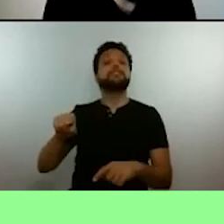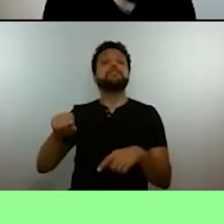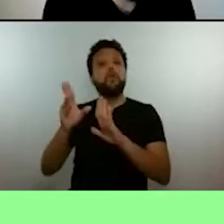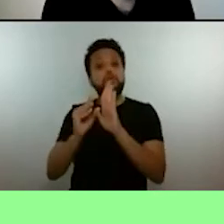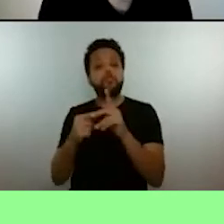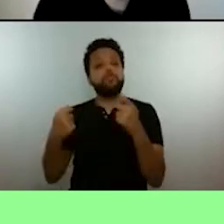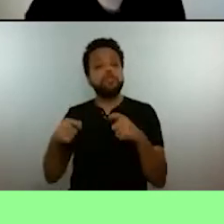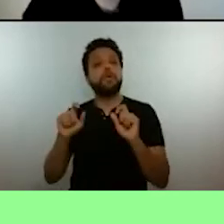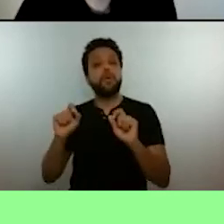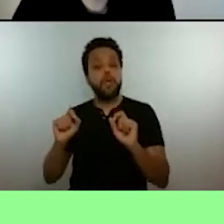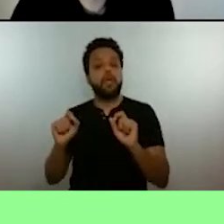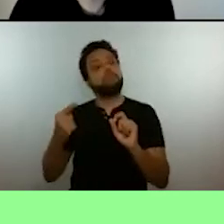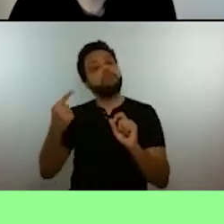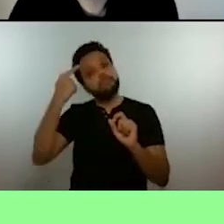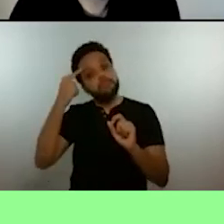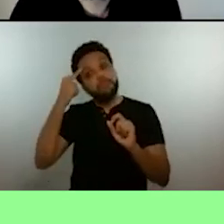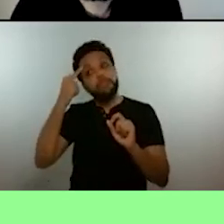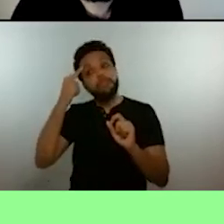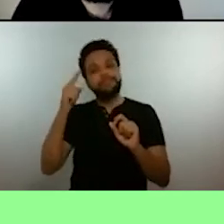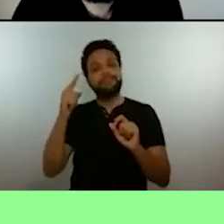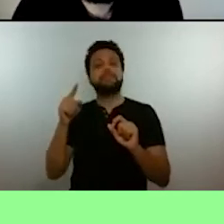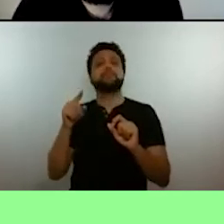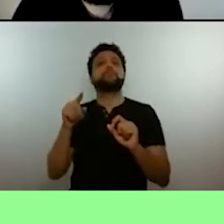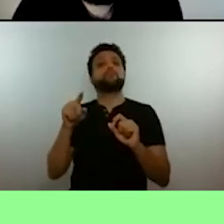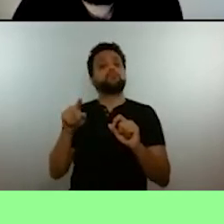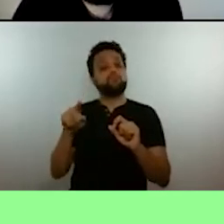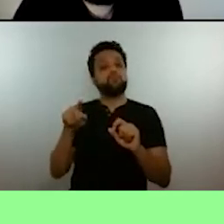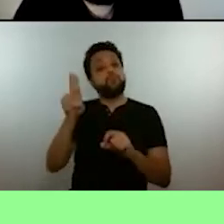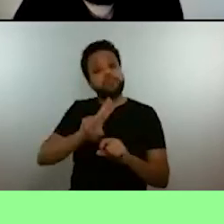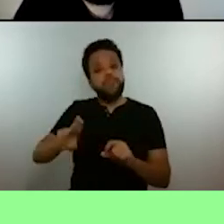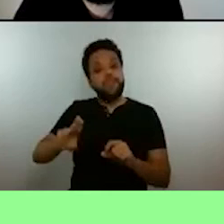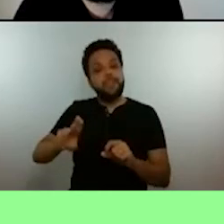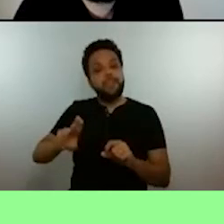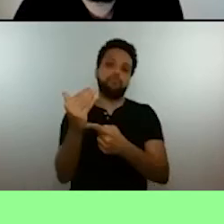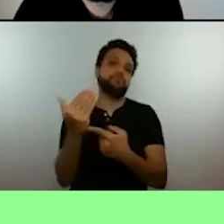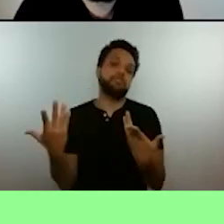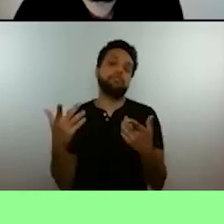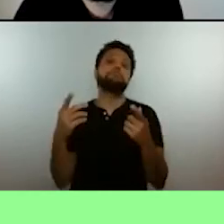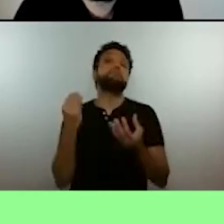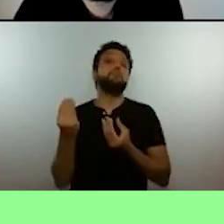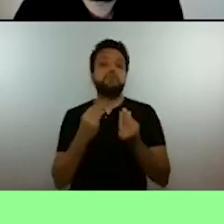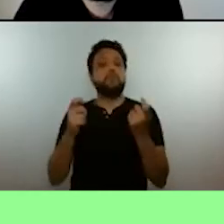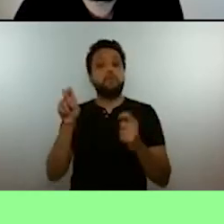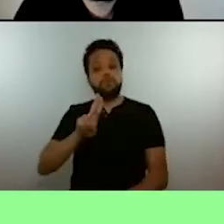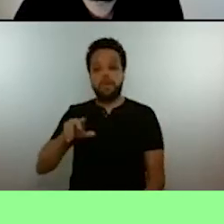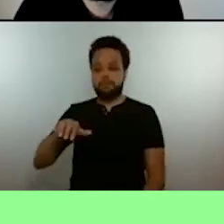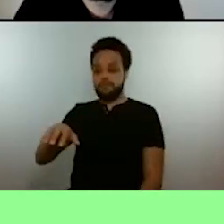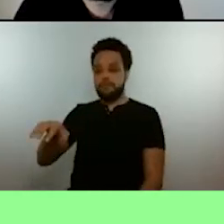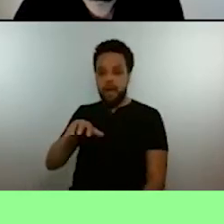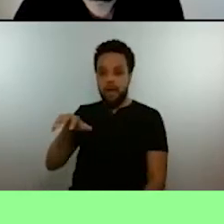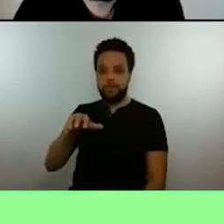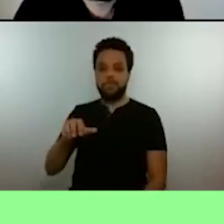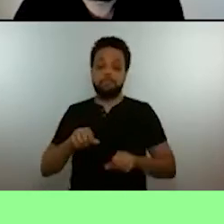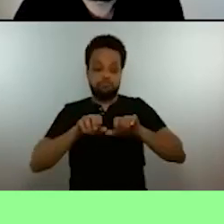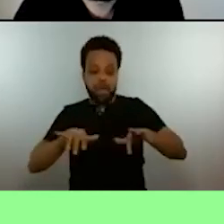Essa interface ela precisa permitir o uso via mouse, via teclado, via vídeo,